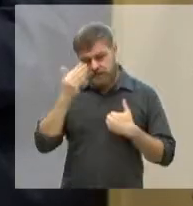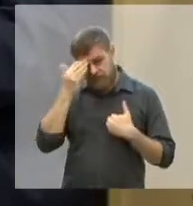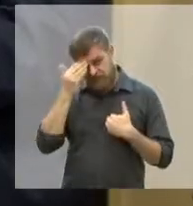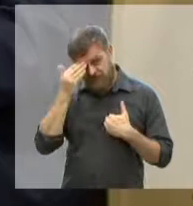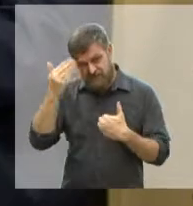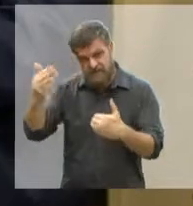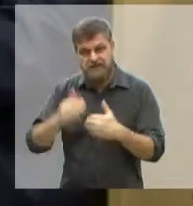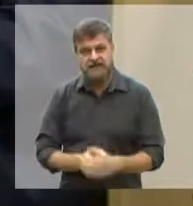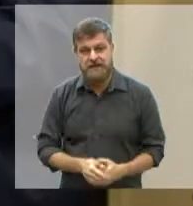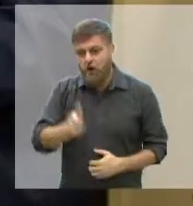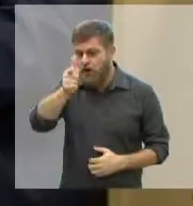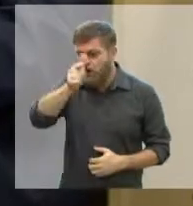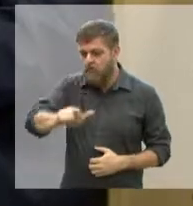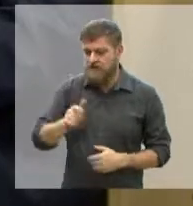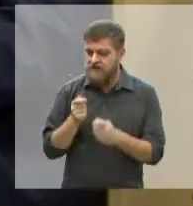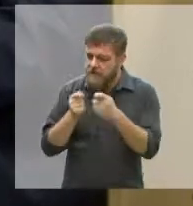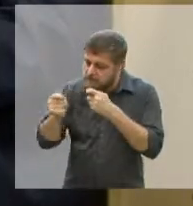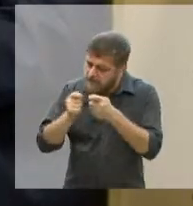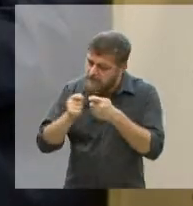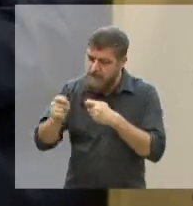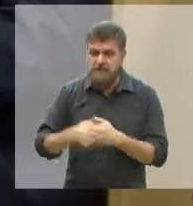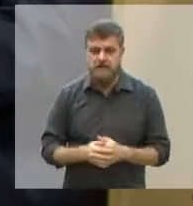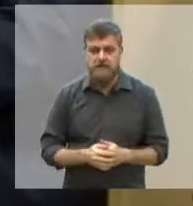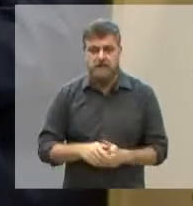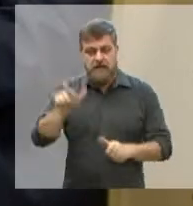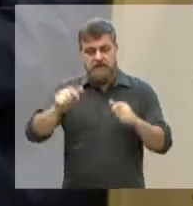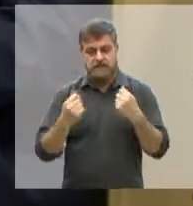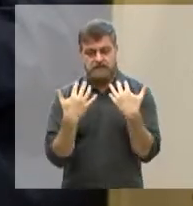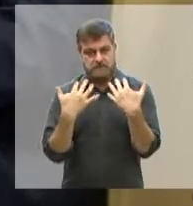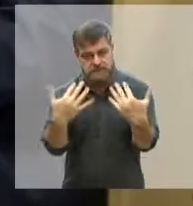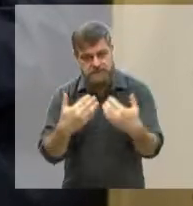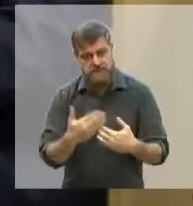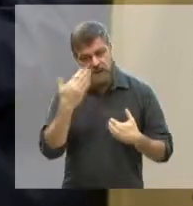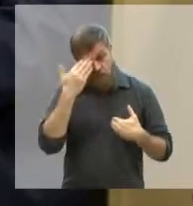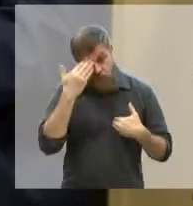obrigada, vereador, mais uma vez por receber a gente. A você de casa também,